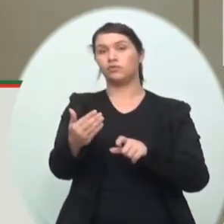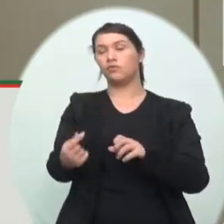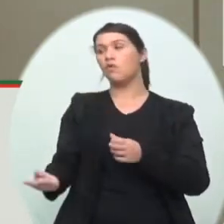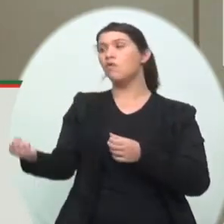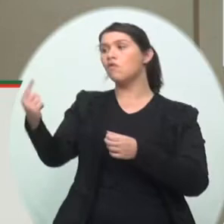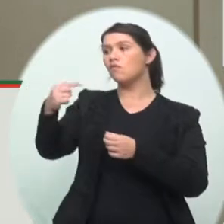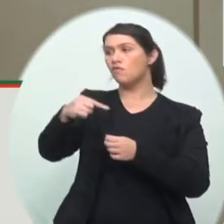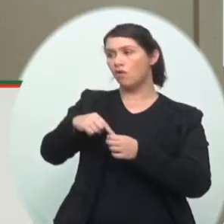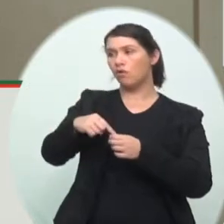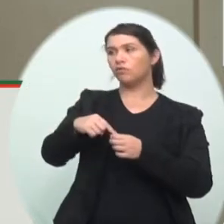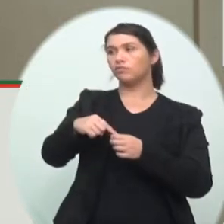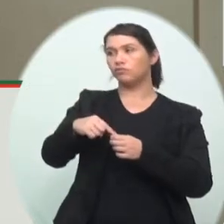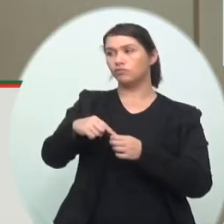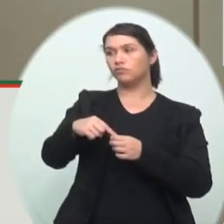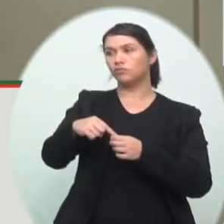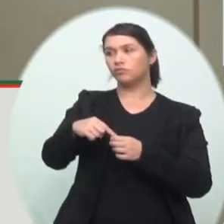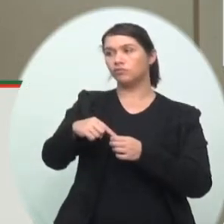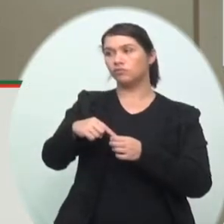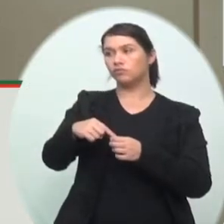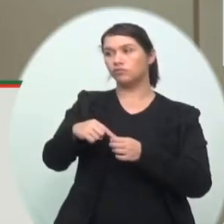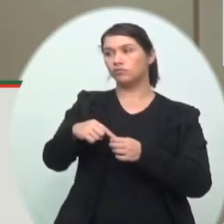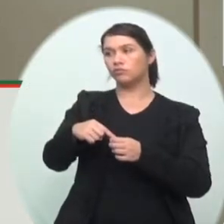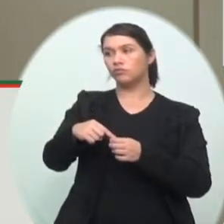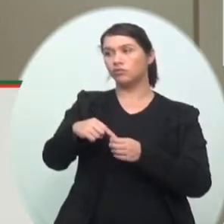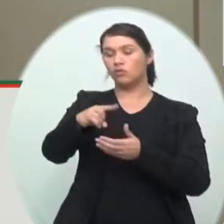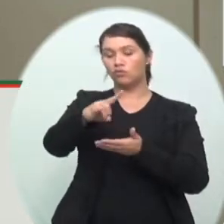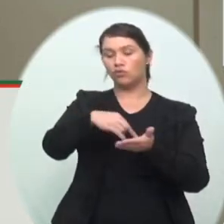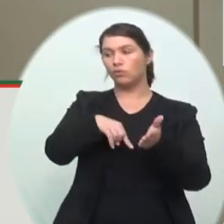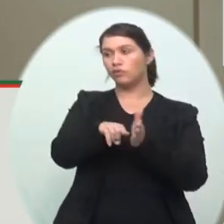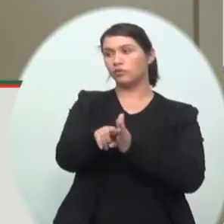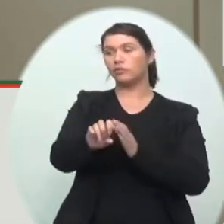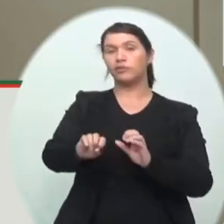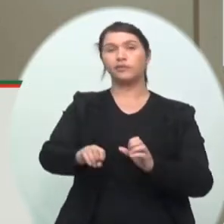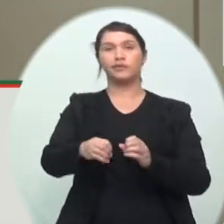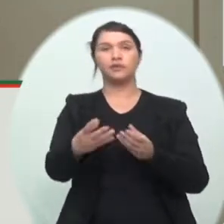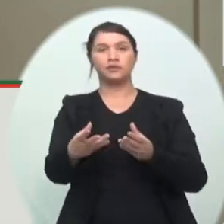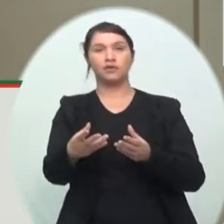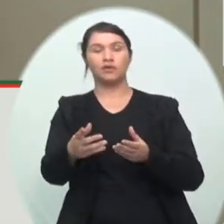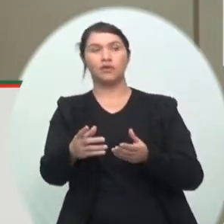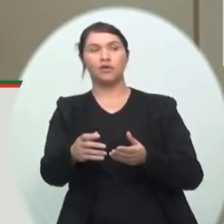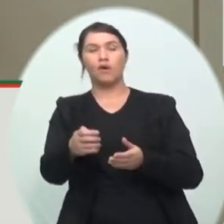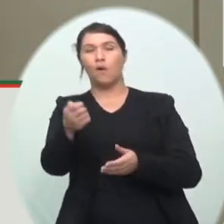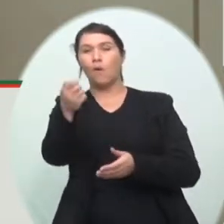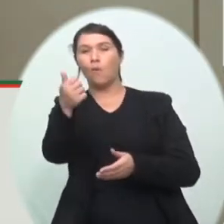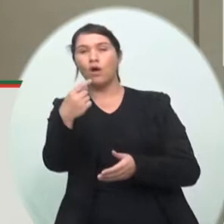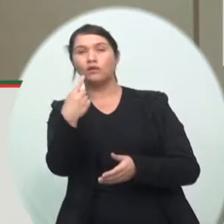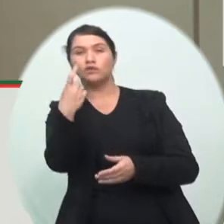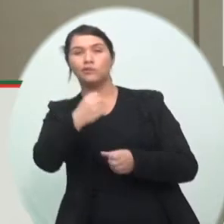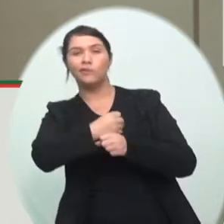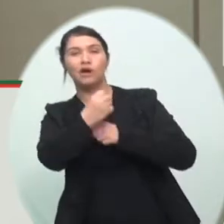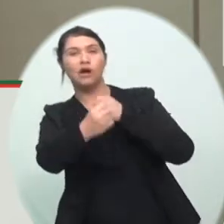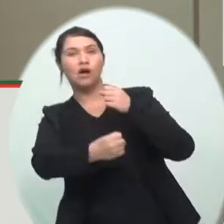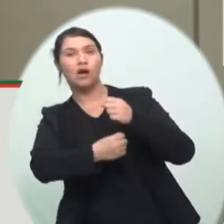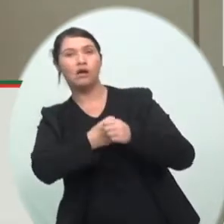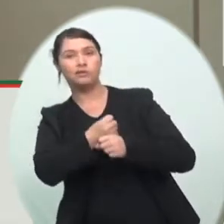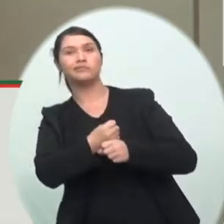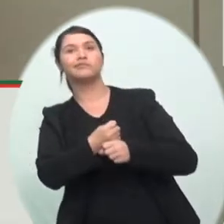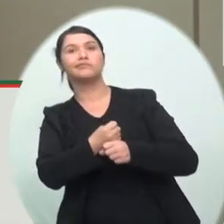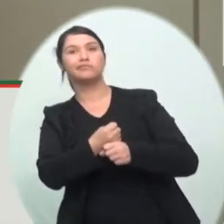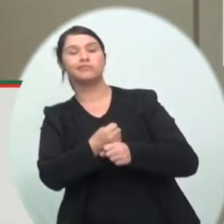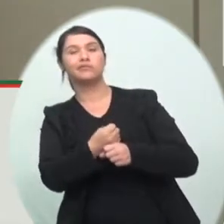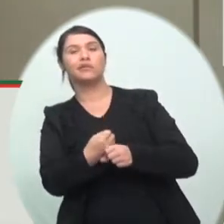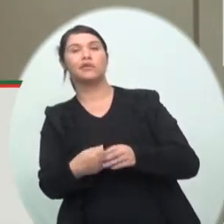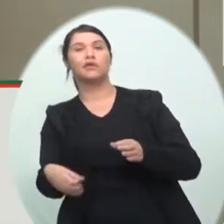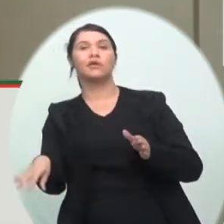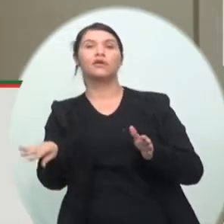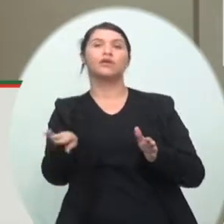Depois de quase um ano que ele retornou ao médico, no retorno, infelizmente, ainda não tinha conseguido o